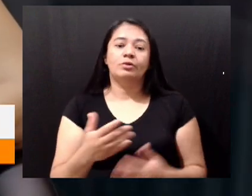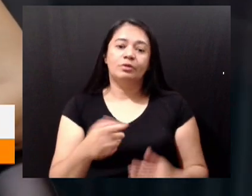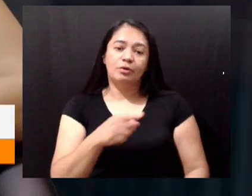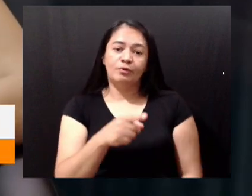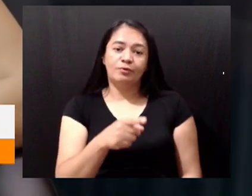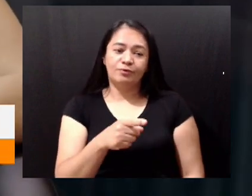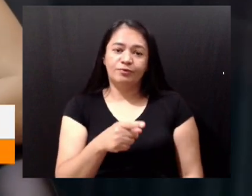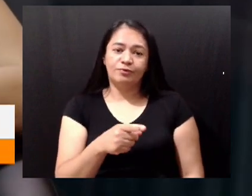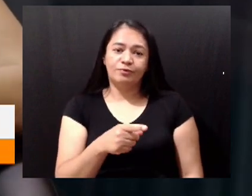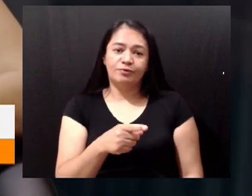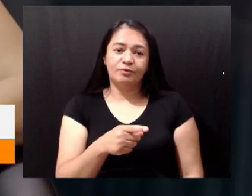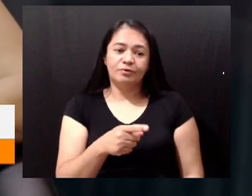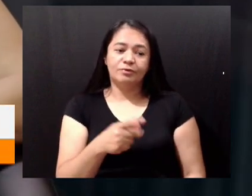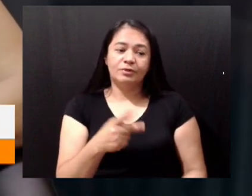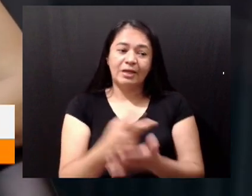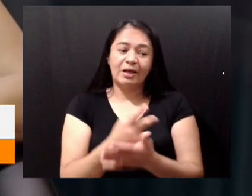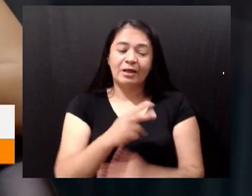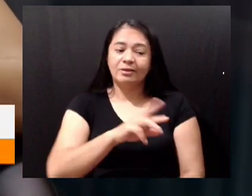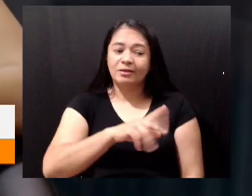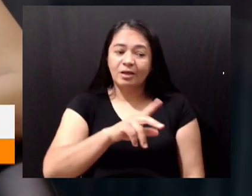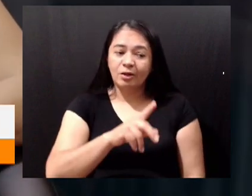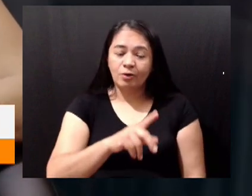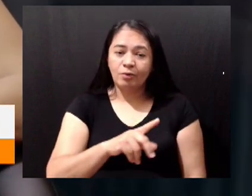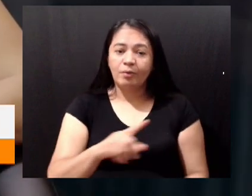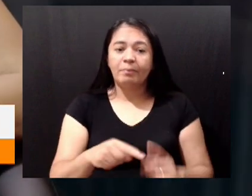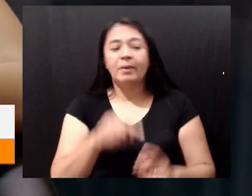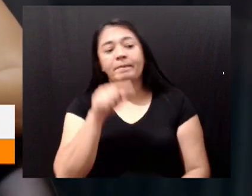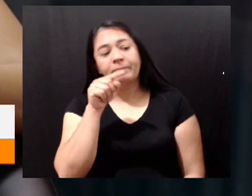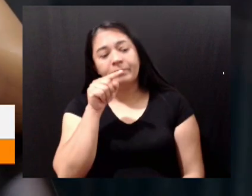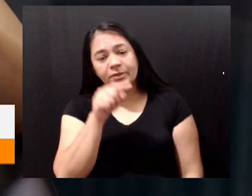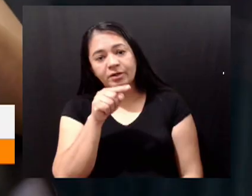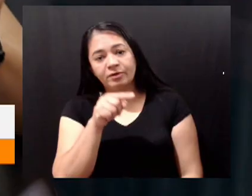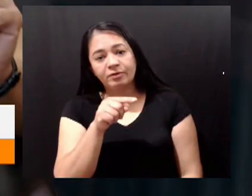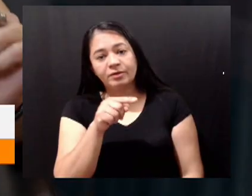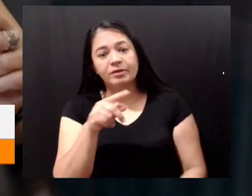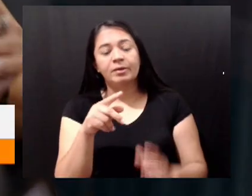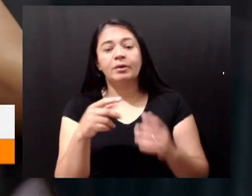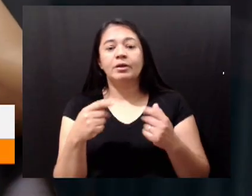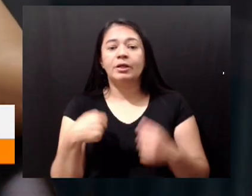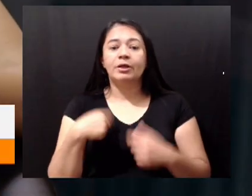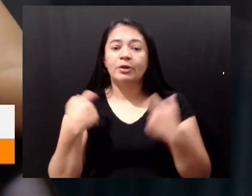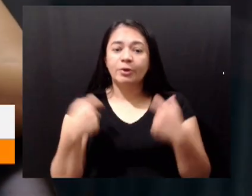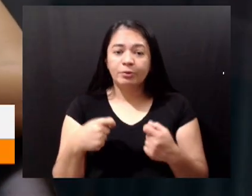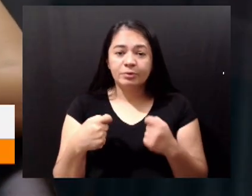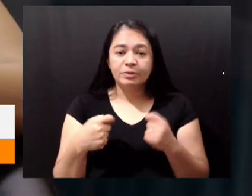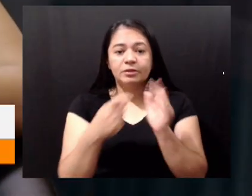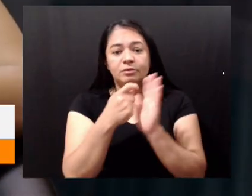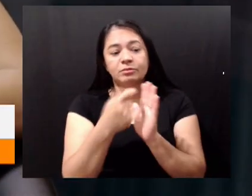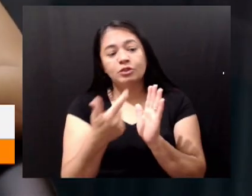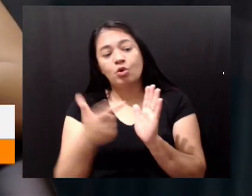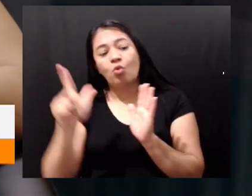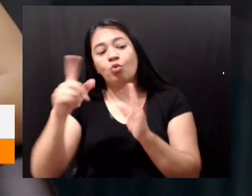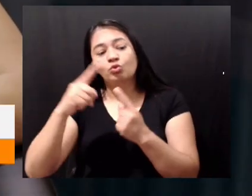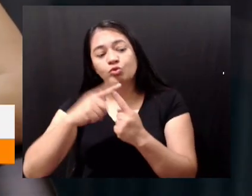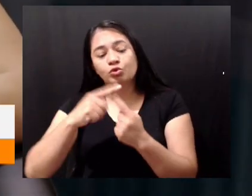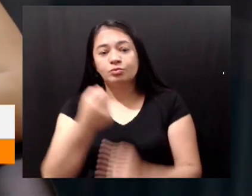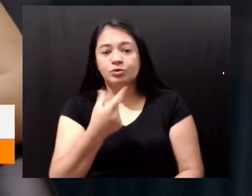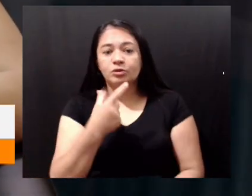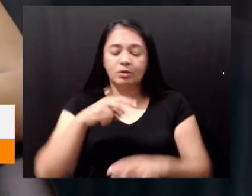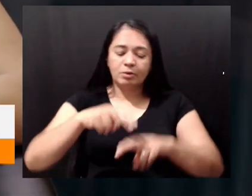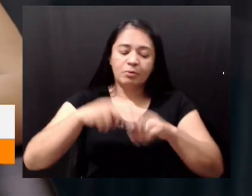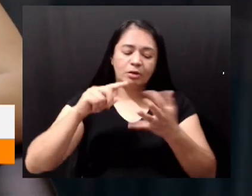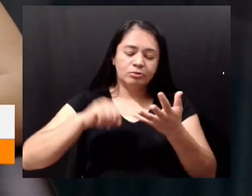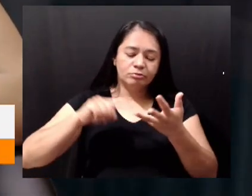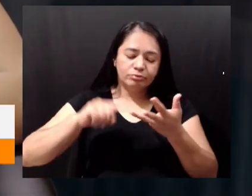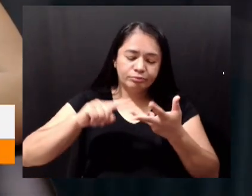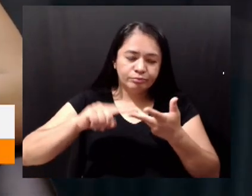tá errado, só que para o seu caso, especificamente, eu preciso prescrever esse outro medicamento por causa disso, disso, disso", Uhum.